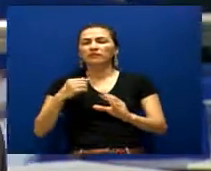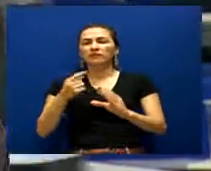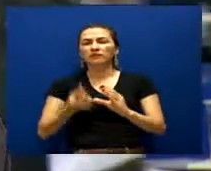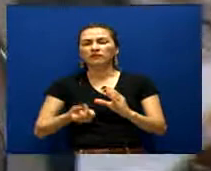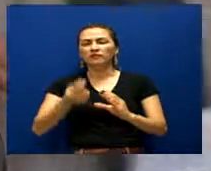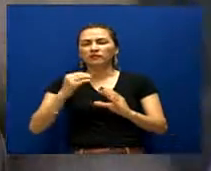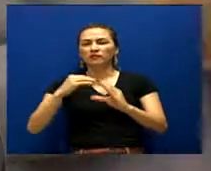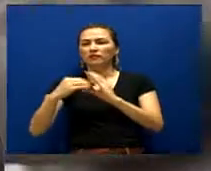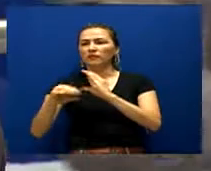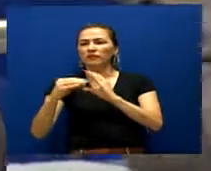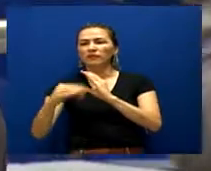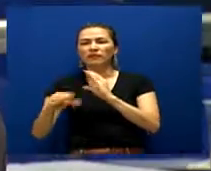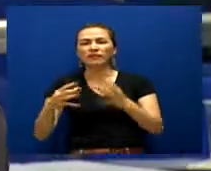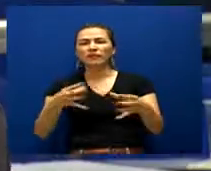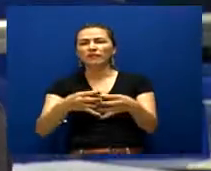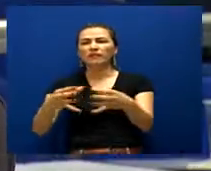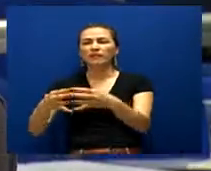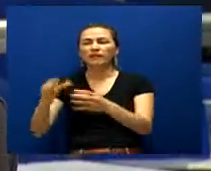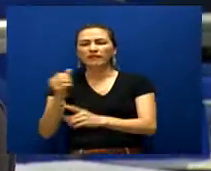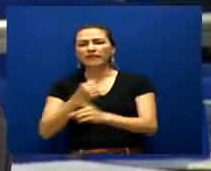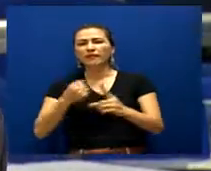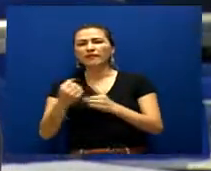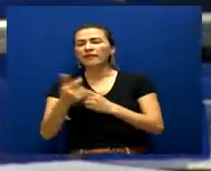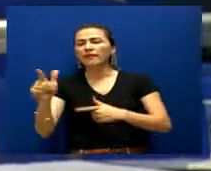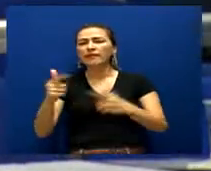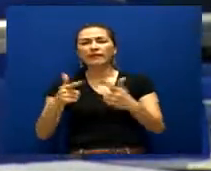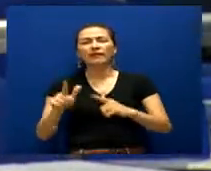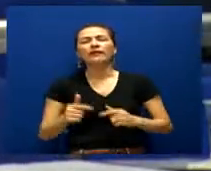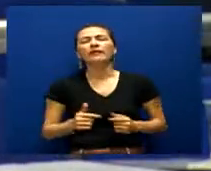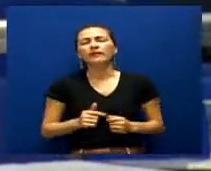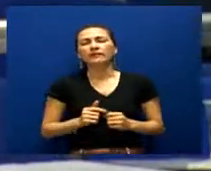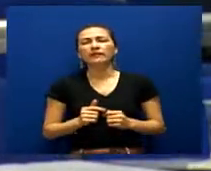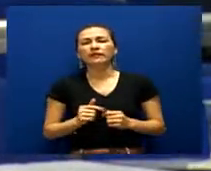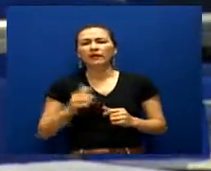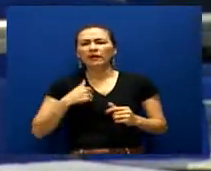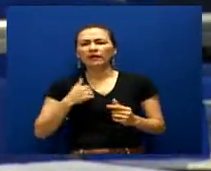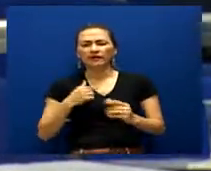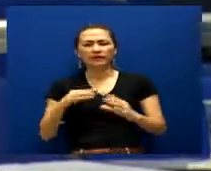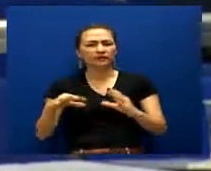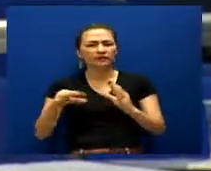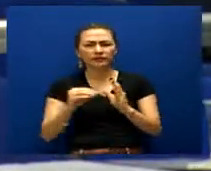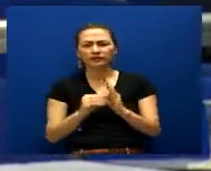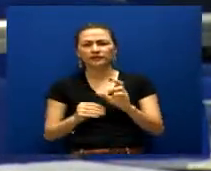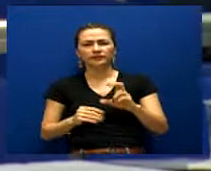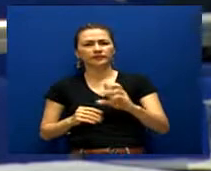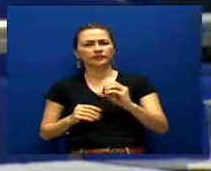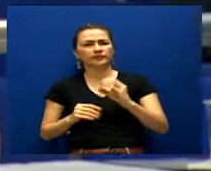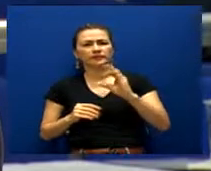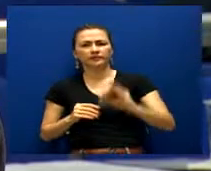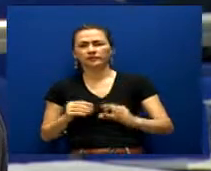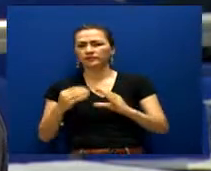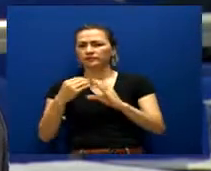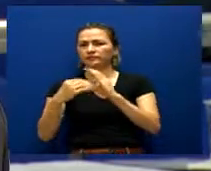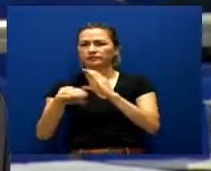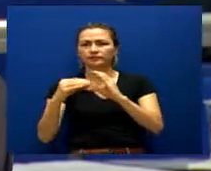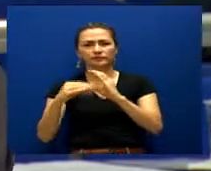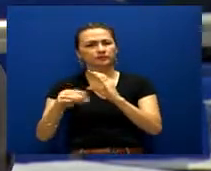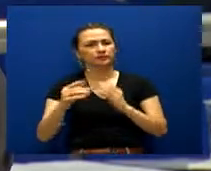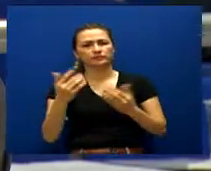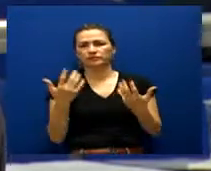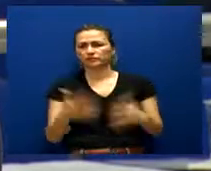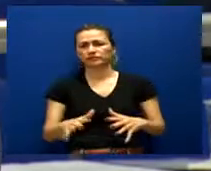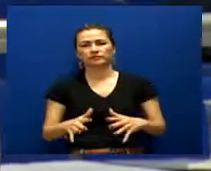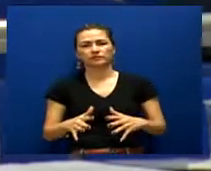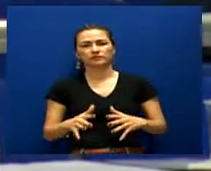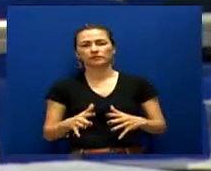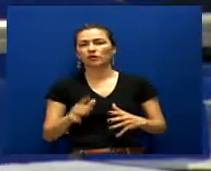enviar toda a parte, porque eu estou numa luta muito forte para se instalar uma creche